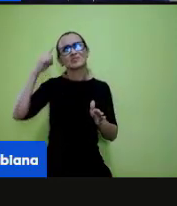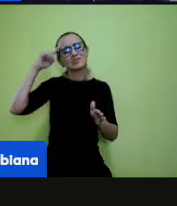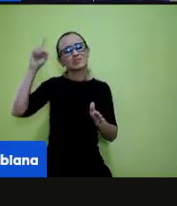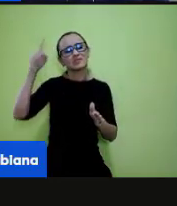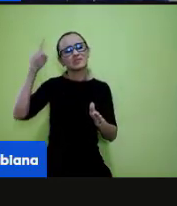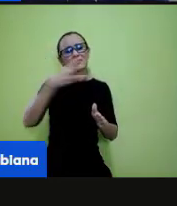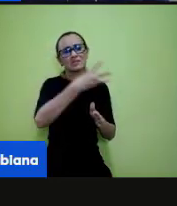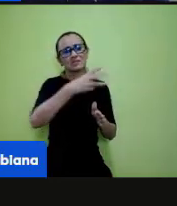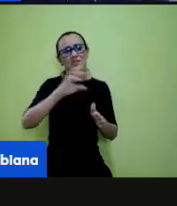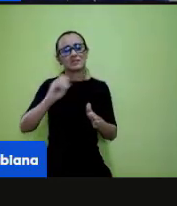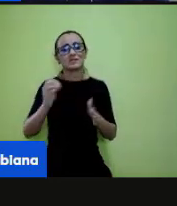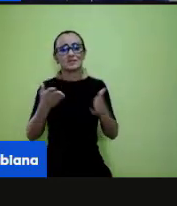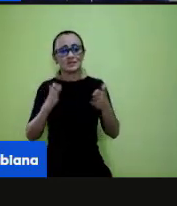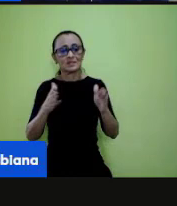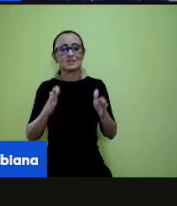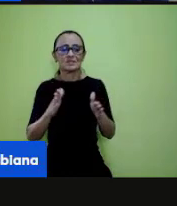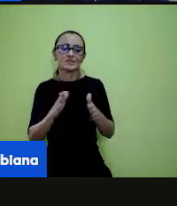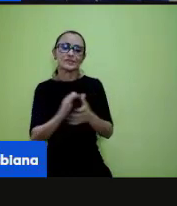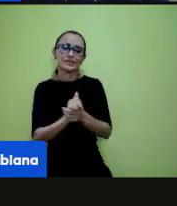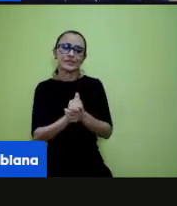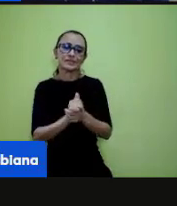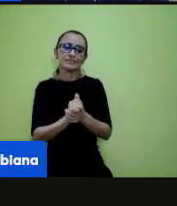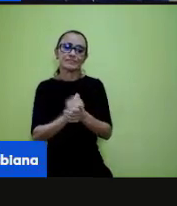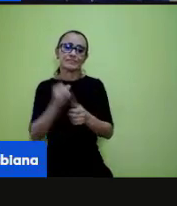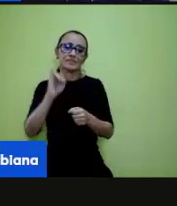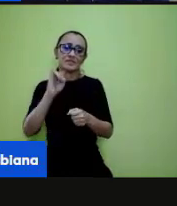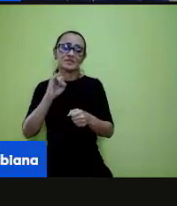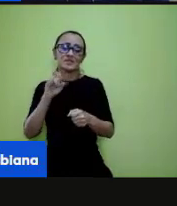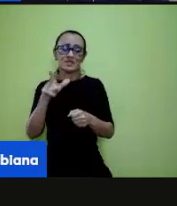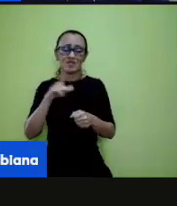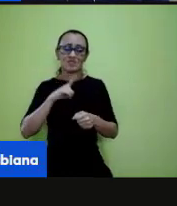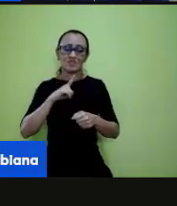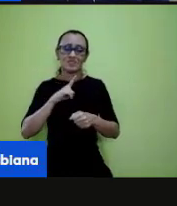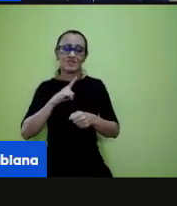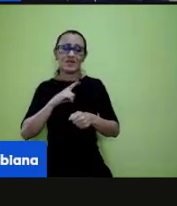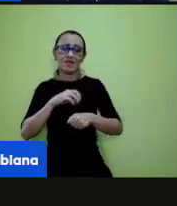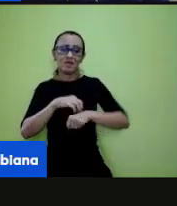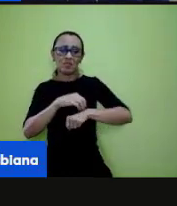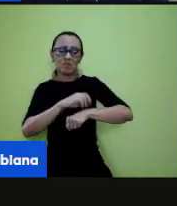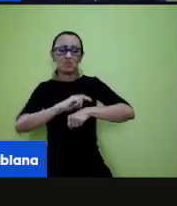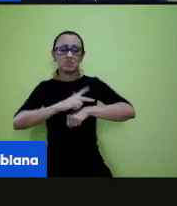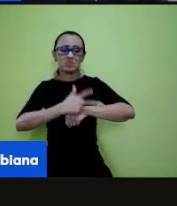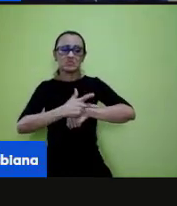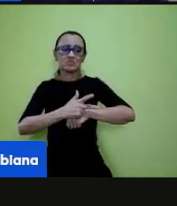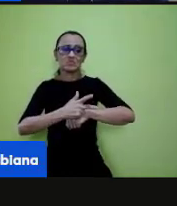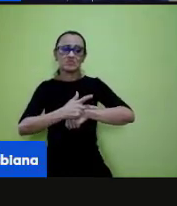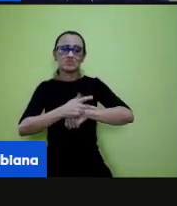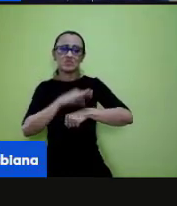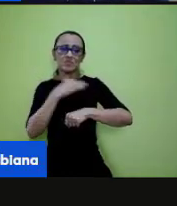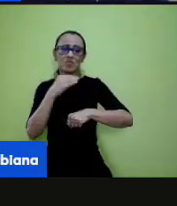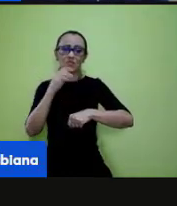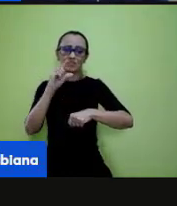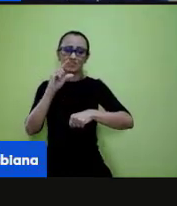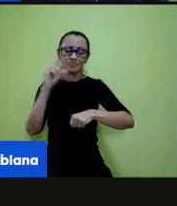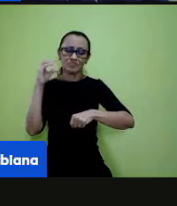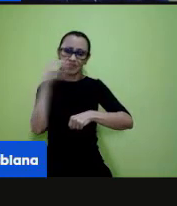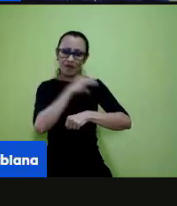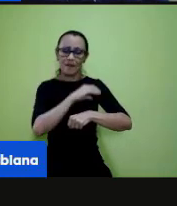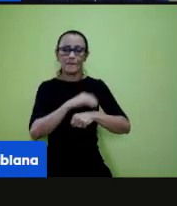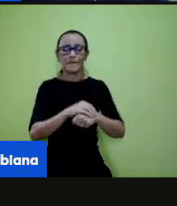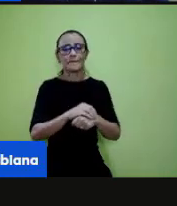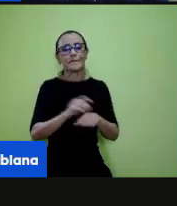dengue, zika, chikungunya, ela vive um pouco menos. No entanto, ela se torna mais faminta, ela vai se